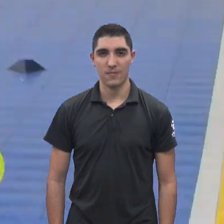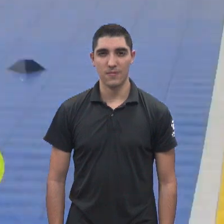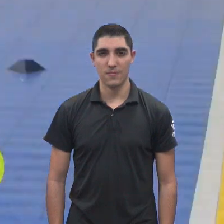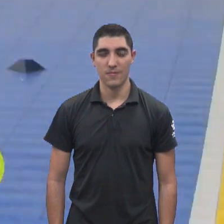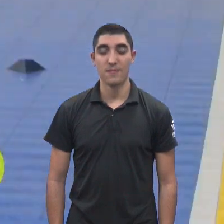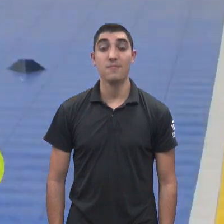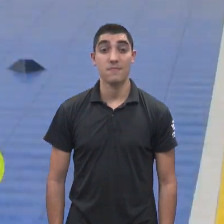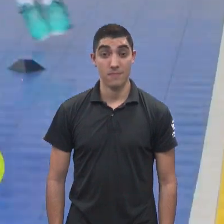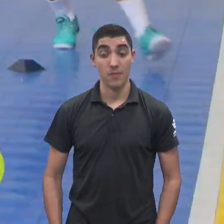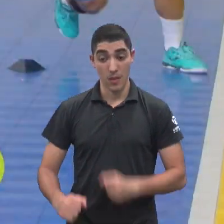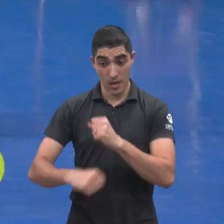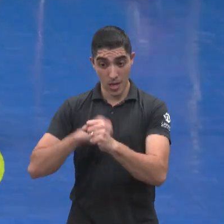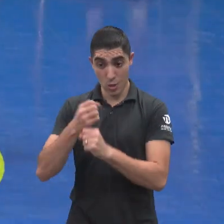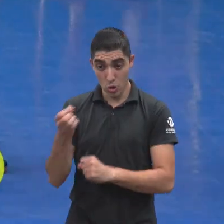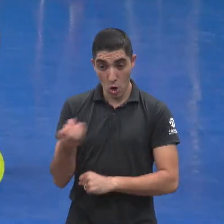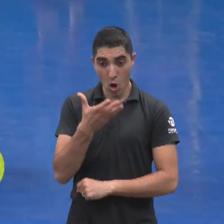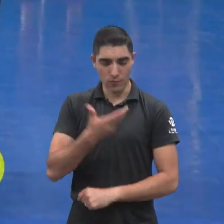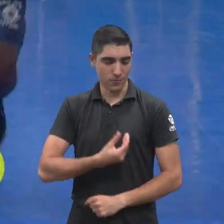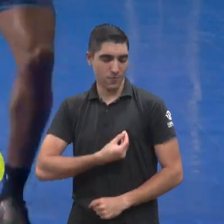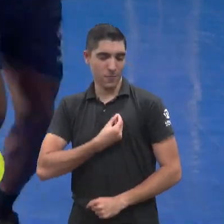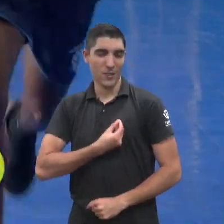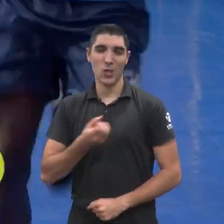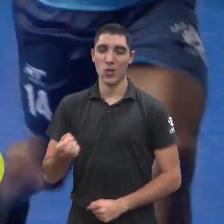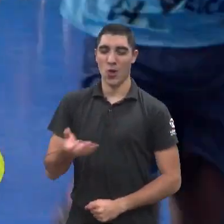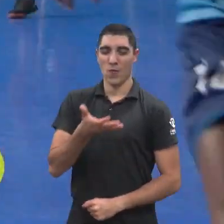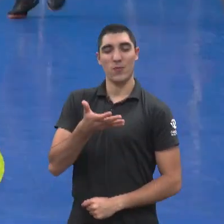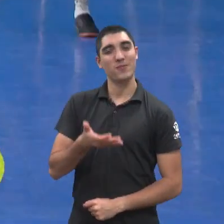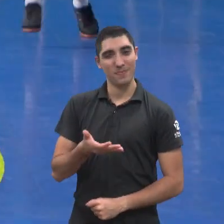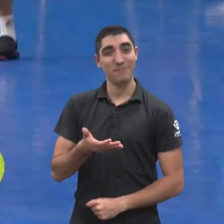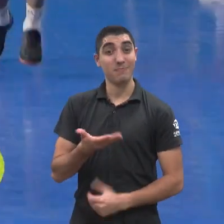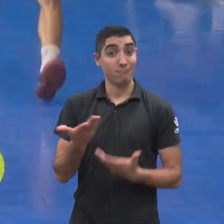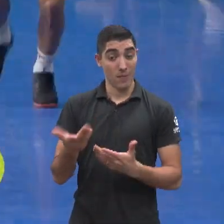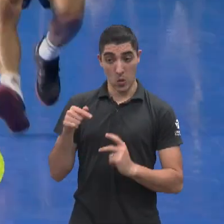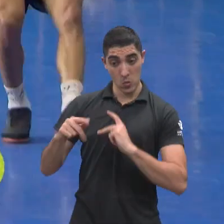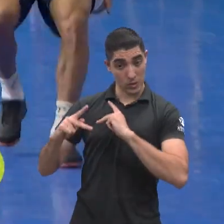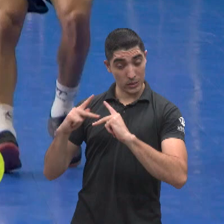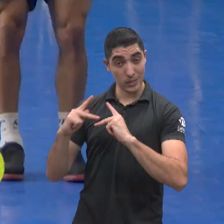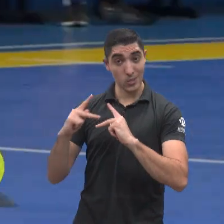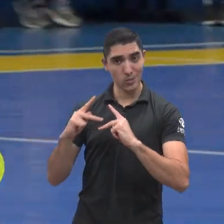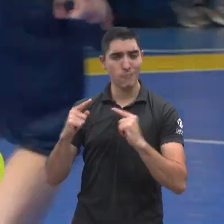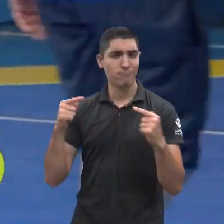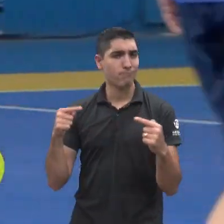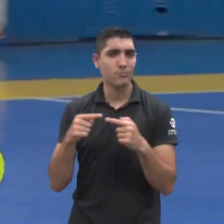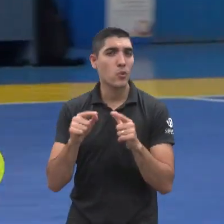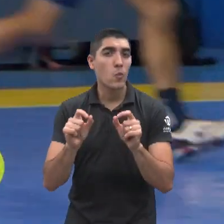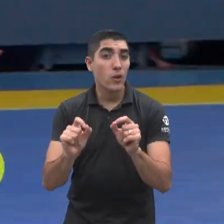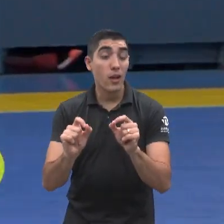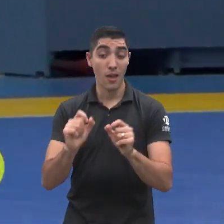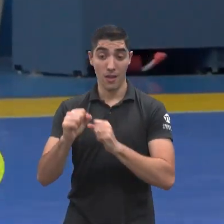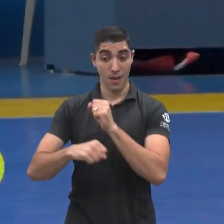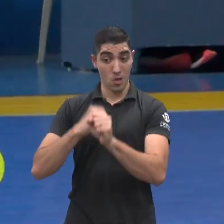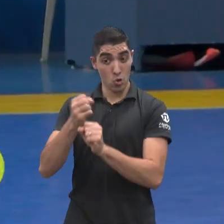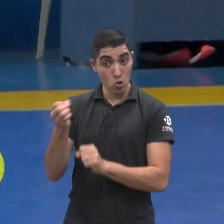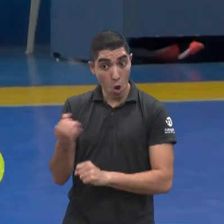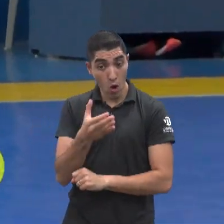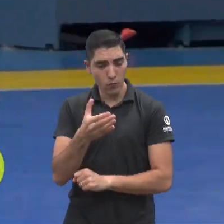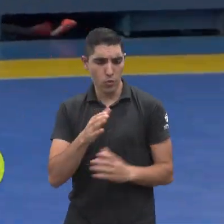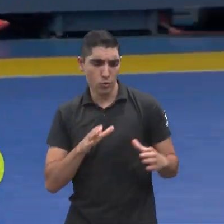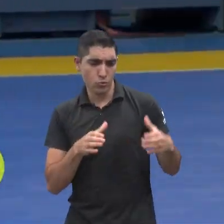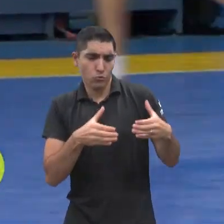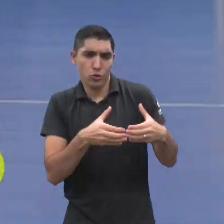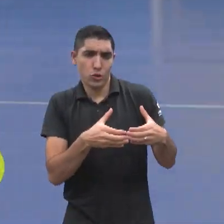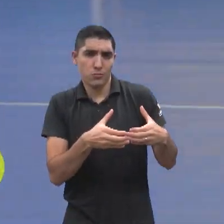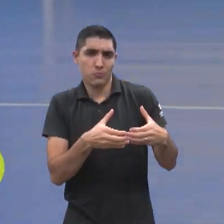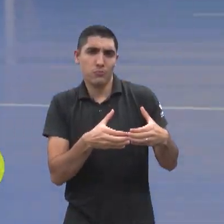Ano novo, vida nova. No caso do São José Futsal, a frase certa é: ano novo, time praticamente